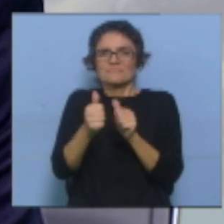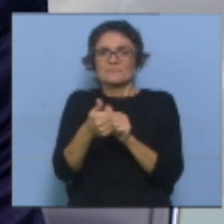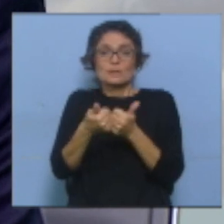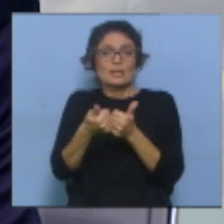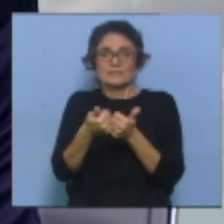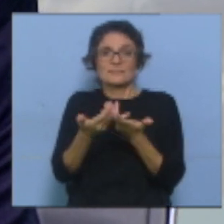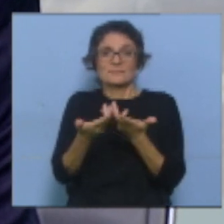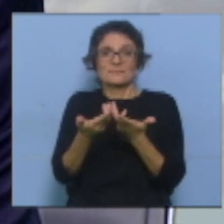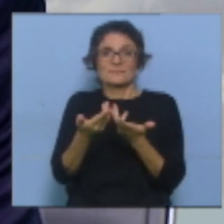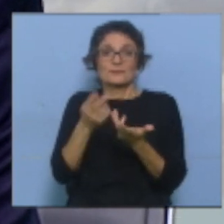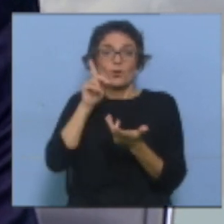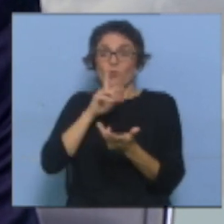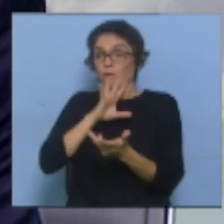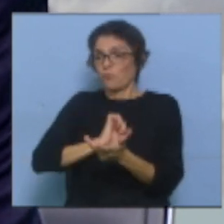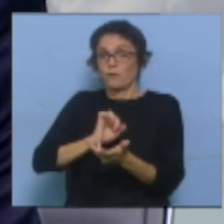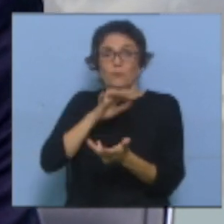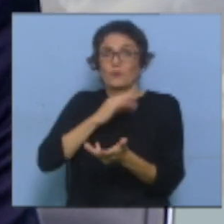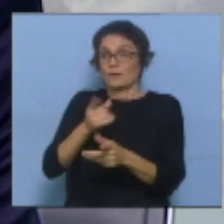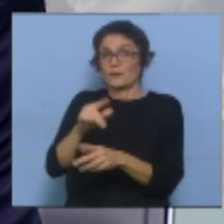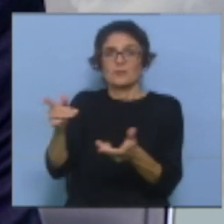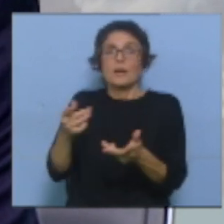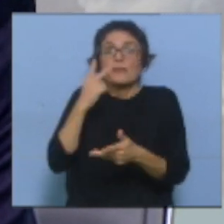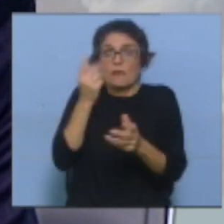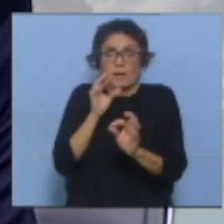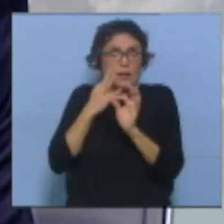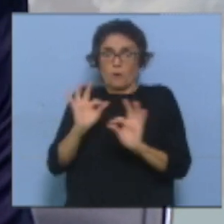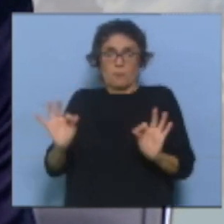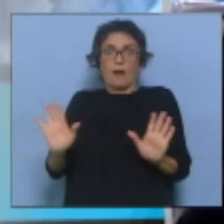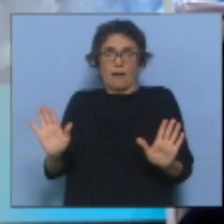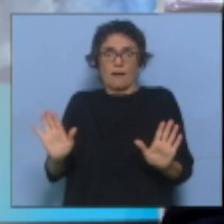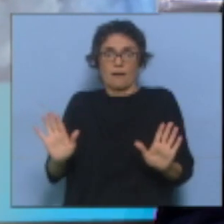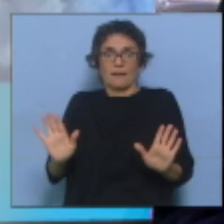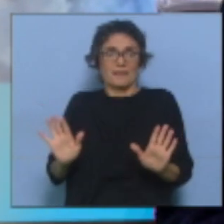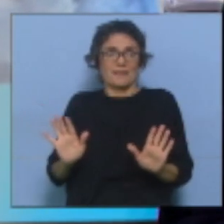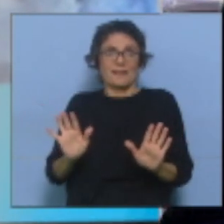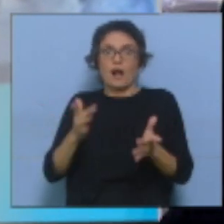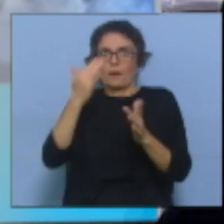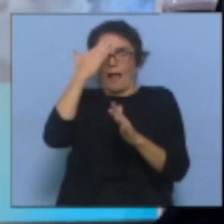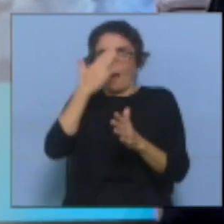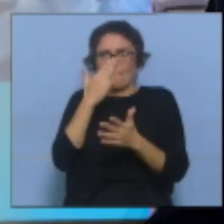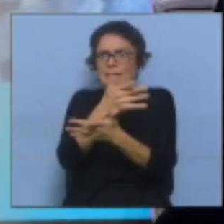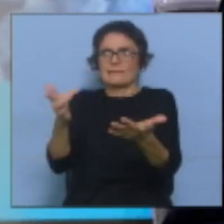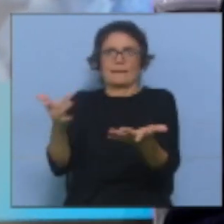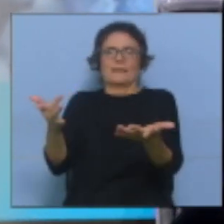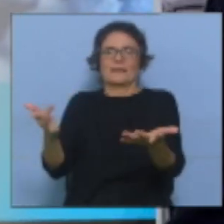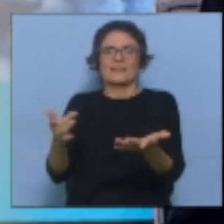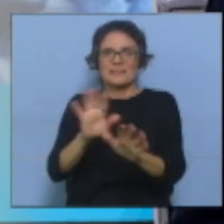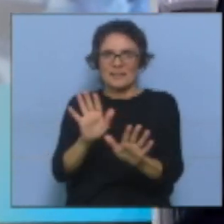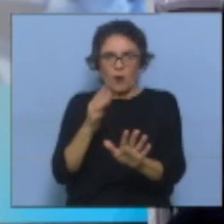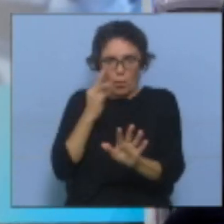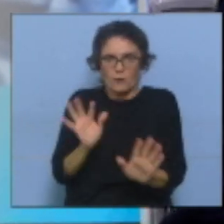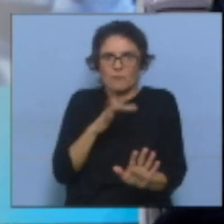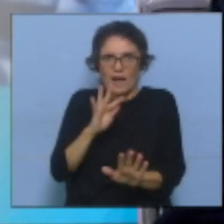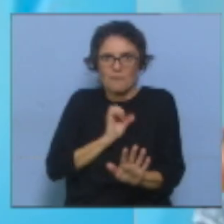outros. Mesmo, sim, mas temos uma vida normal. Temos uma vida completamente normal. Lá em casa, e por isso é que é extraordinário, não é? Não, aliás. Por